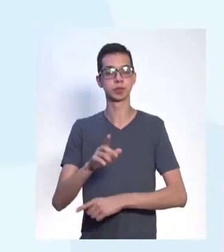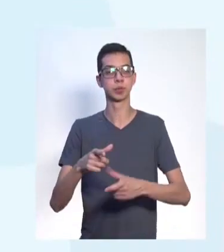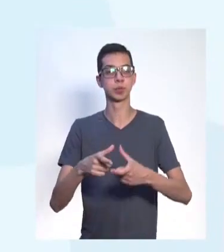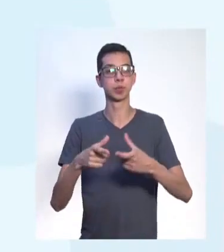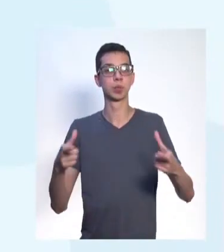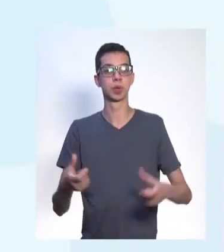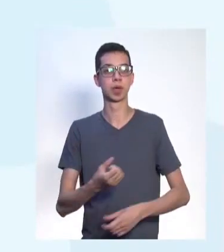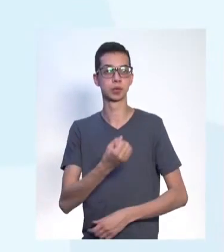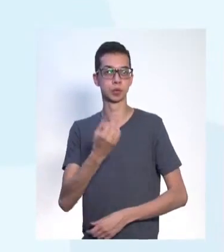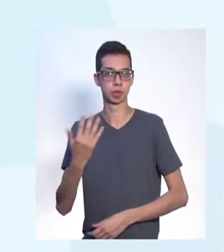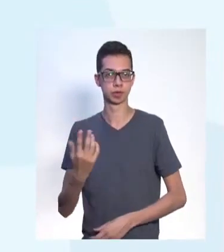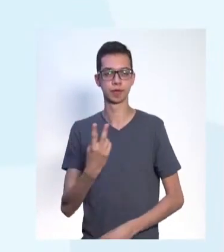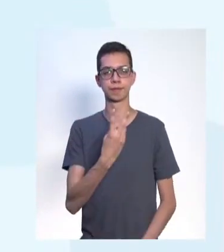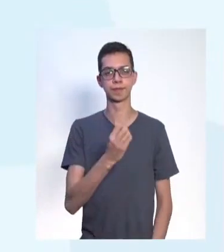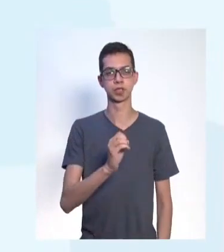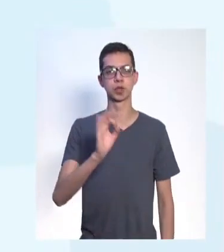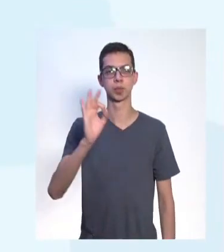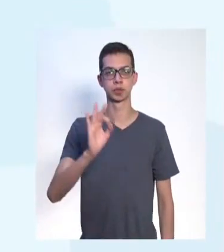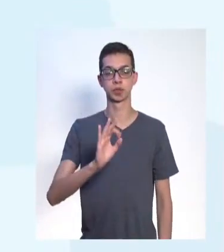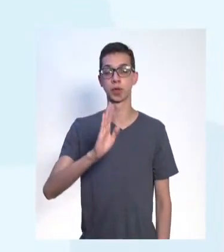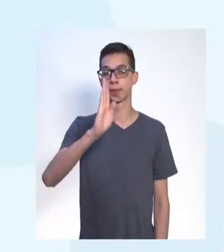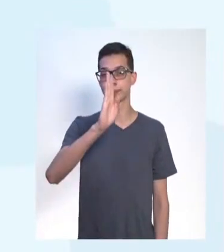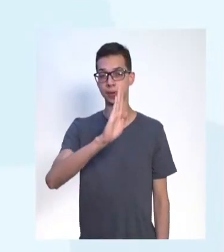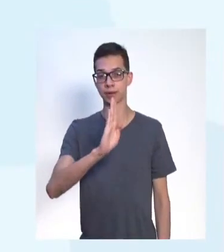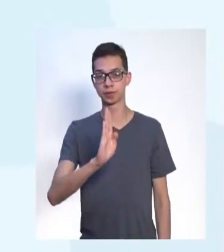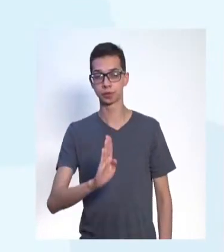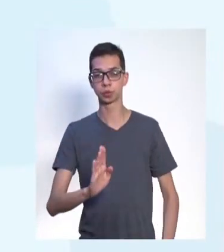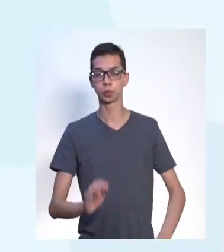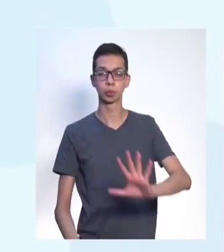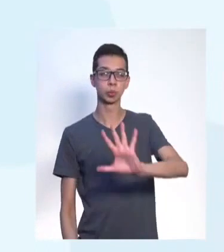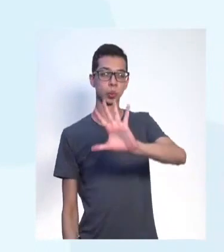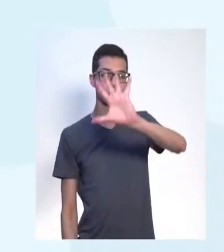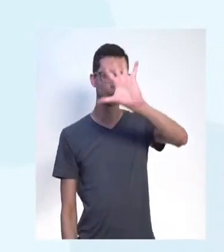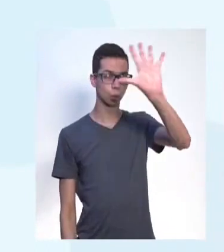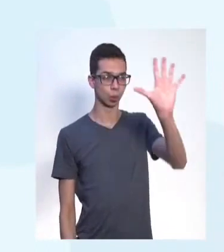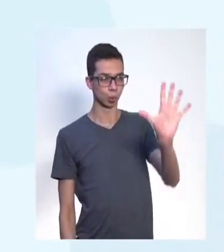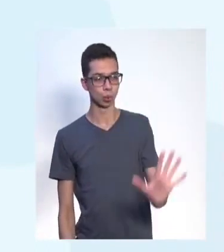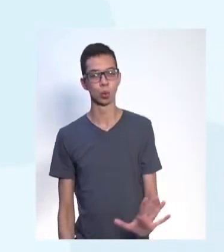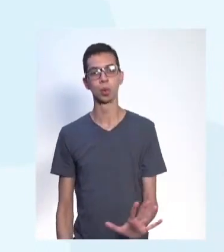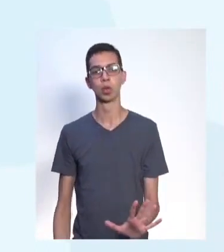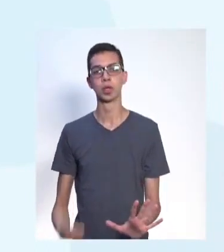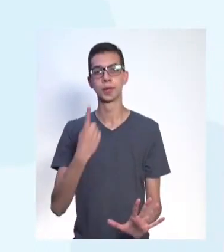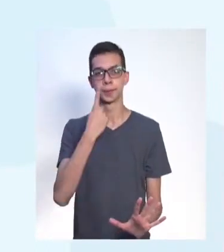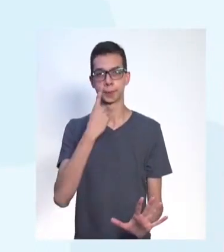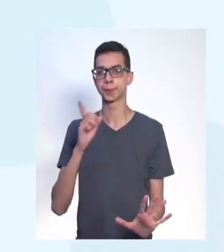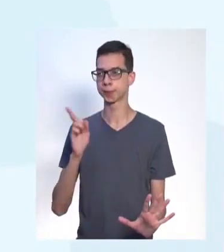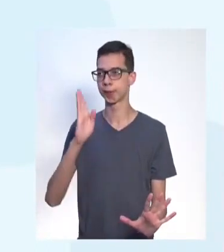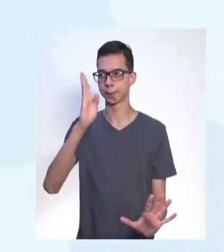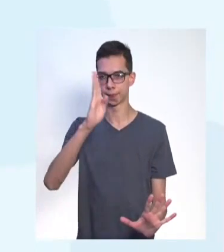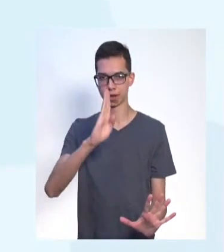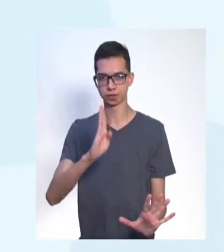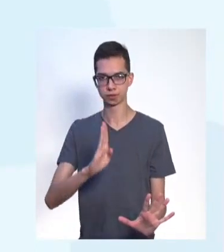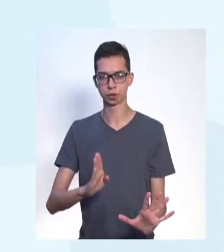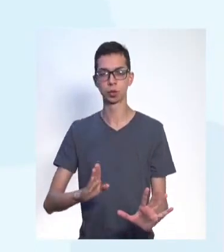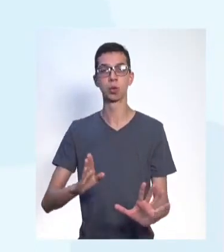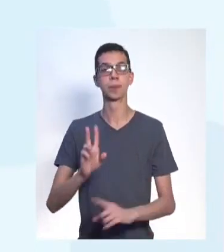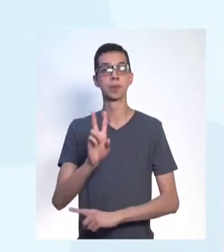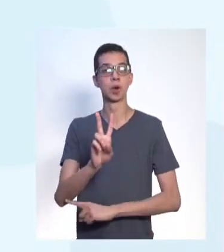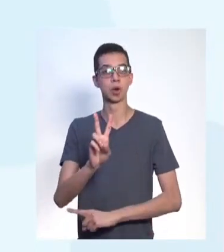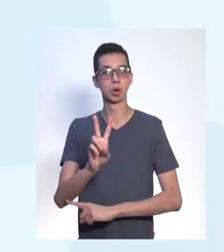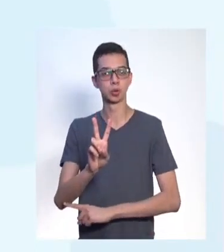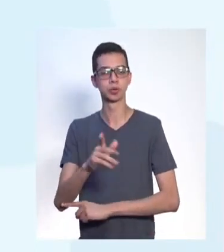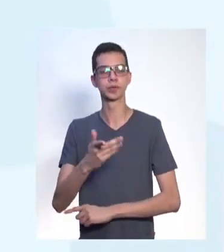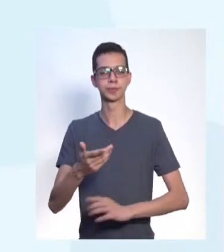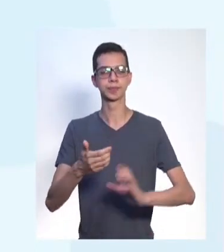de 20% aí do Brasil, né, com áreas protegidas, né, que aí cada uma tem suas